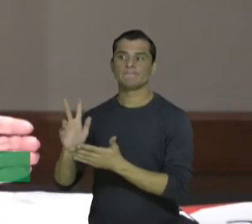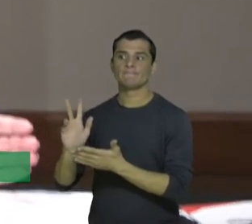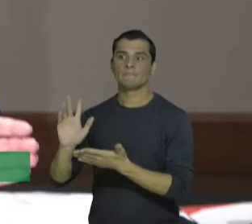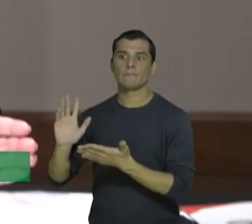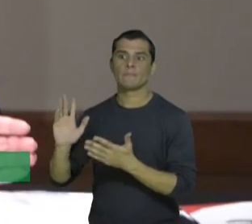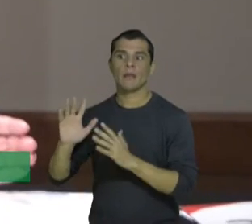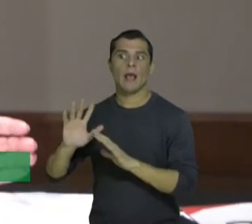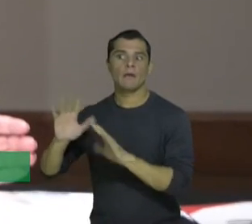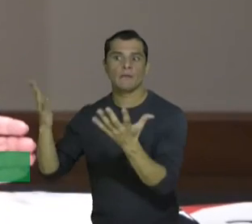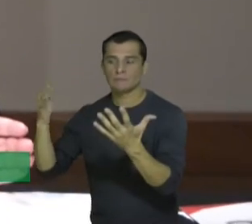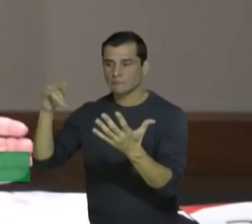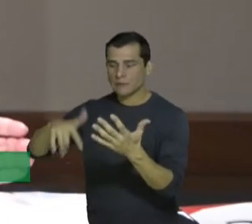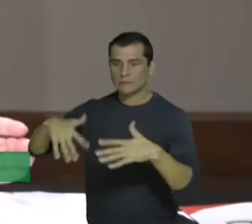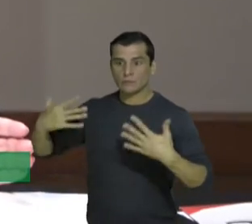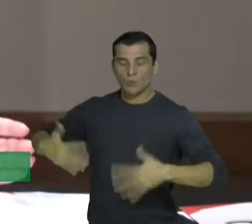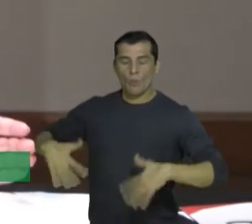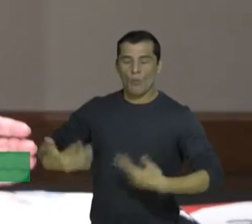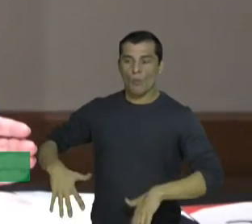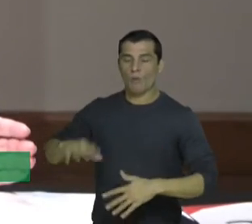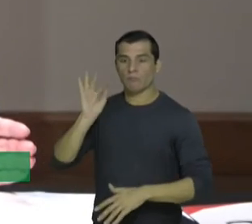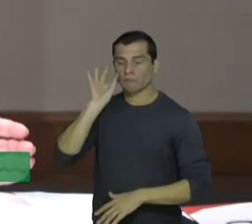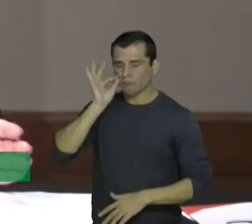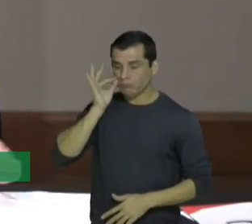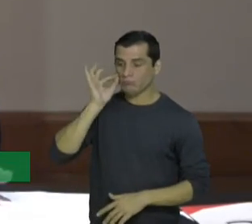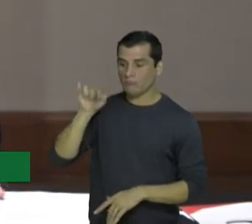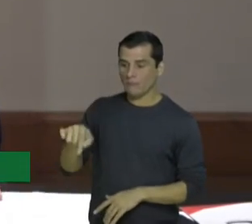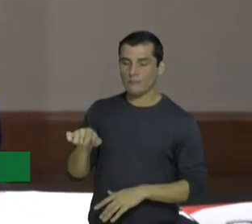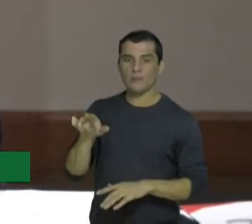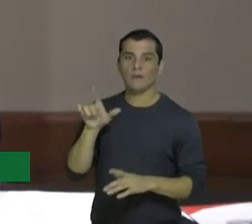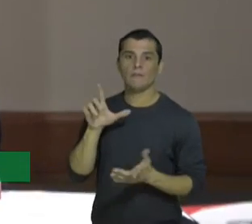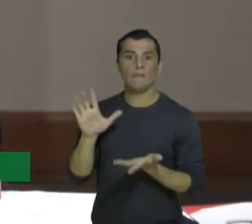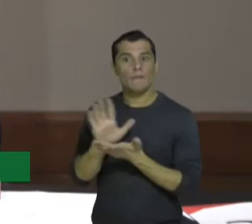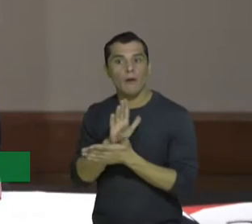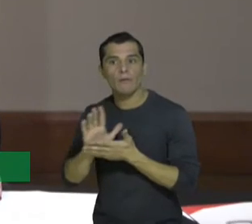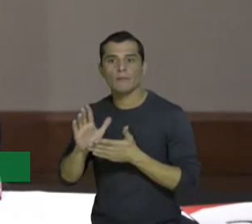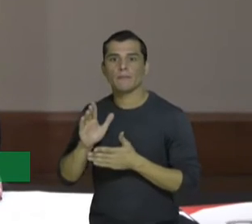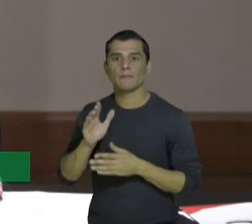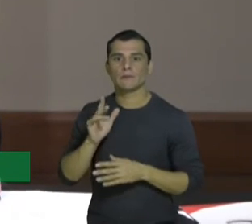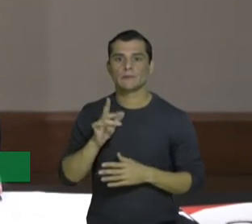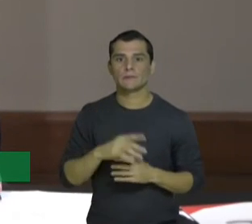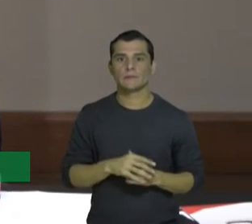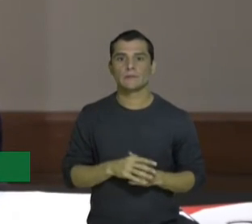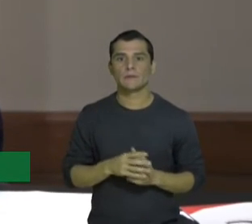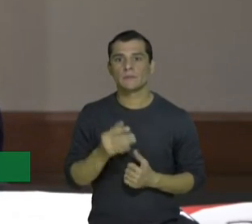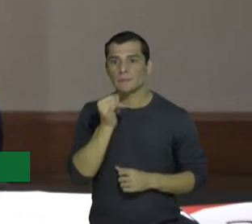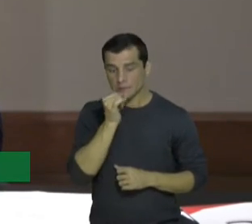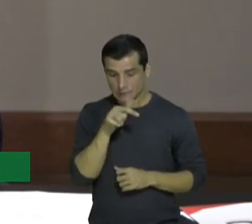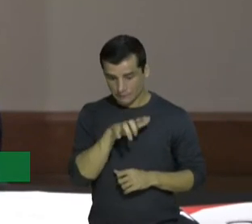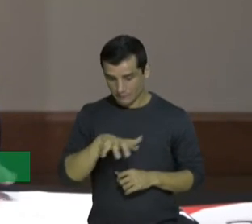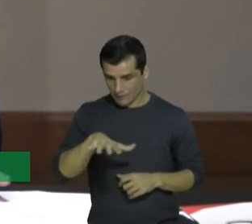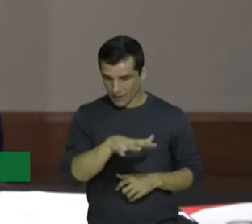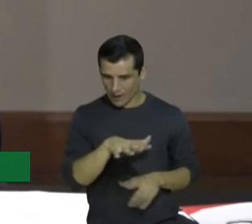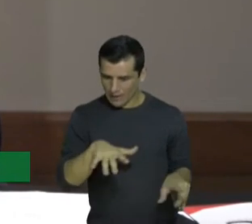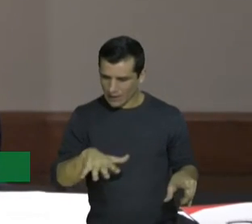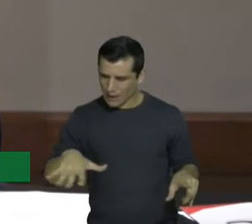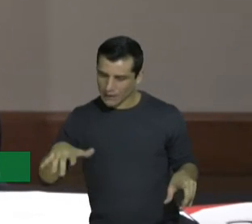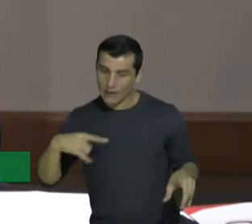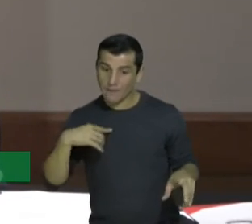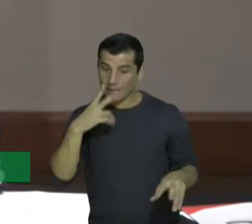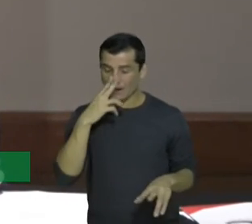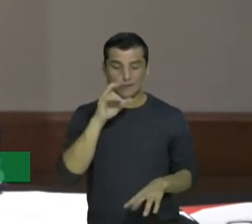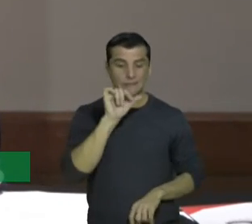feroz então de alguma forma eh os cenários estão mudando eles são